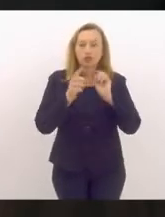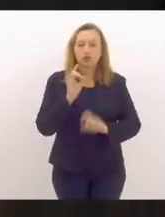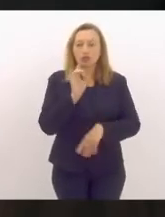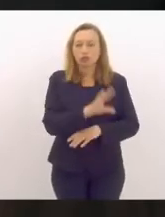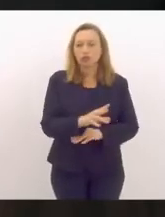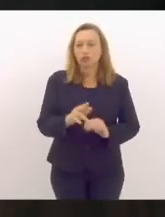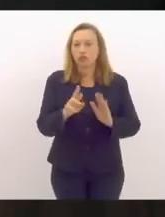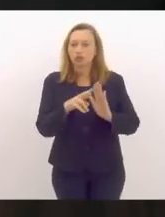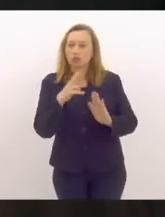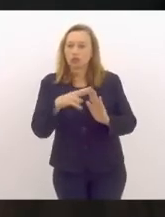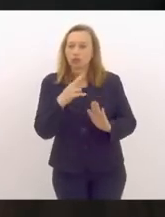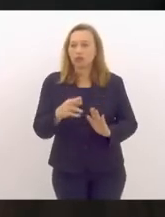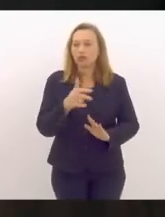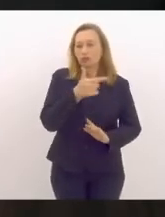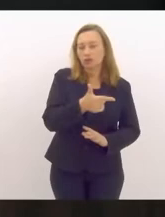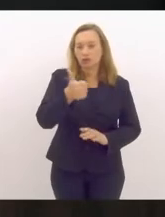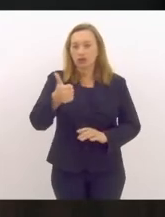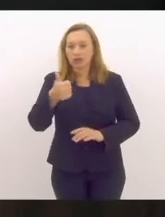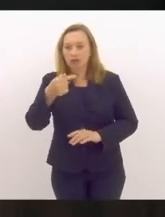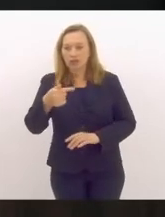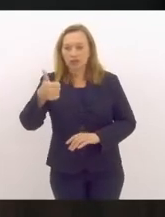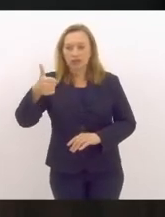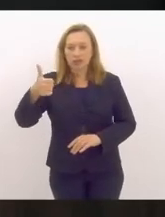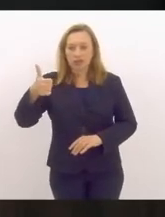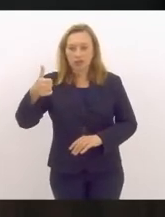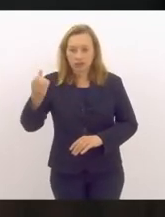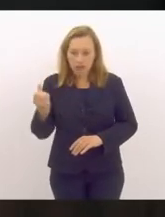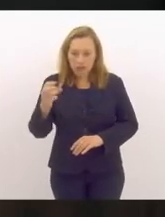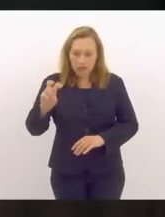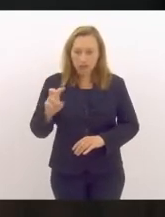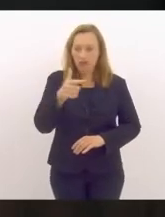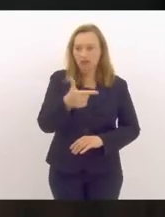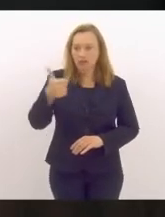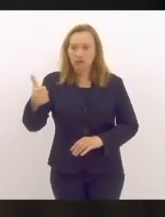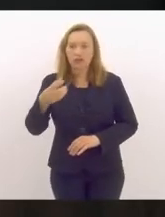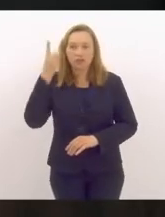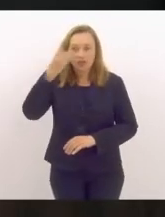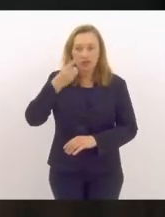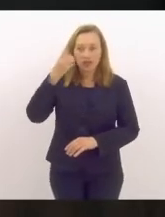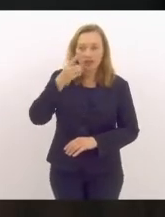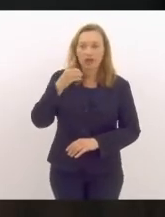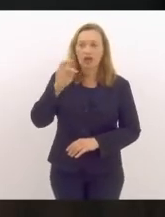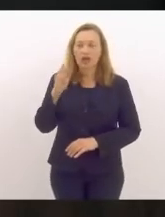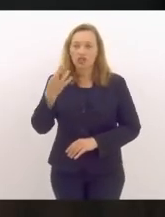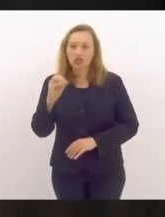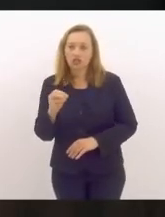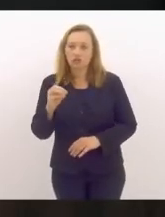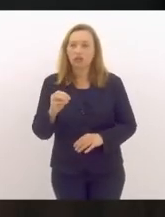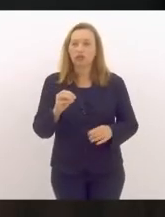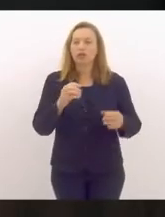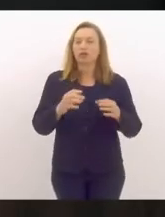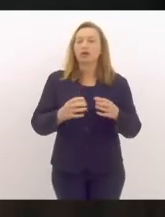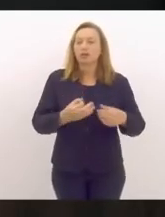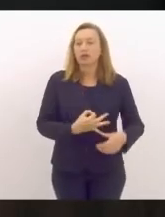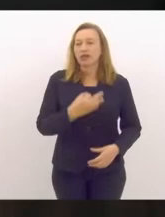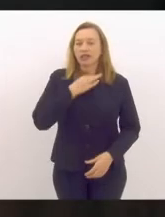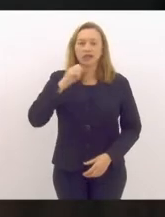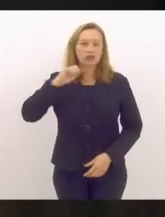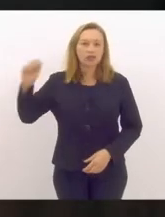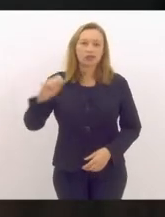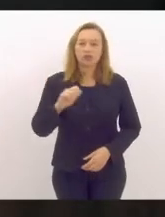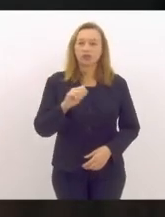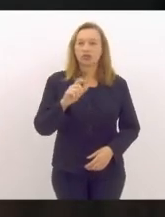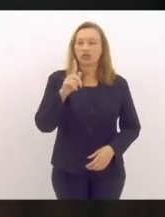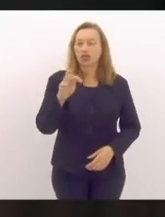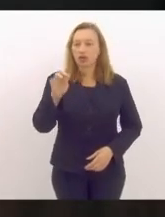projeto de resolução 1275 de 22, de autoria do deputado Giovanni Ratinho, concede medalha Tiradentes, respectivo diploma, ao senhor